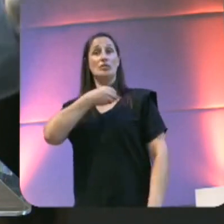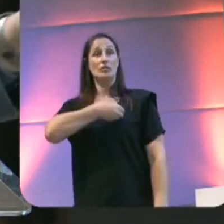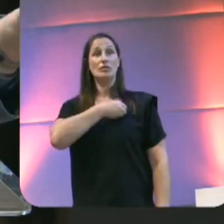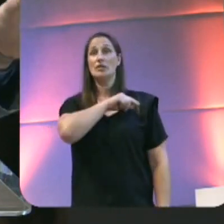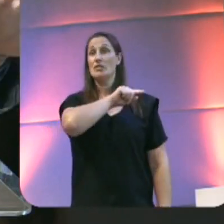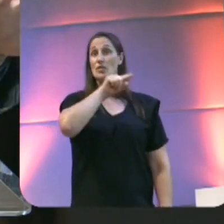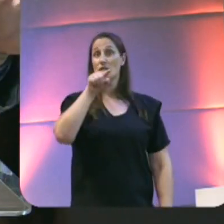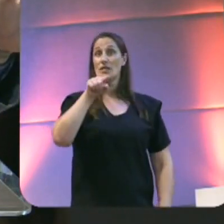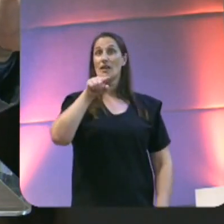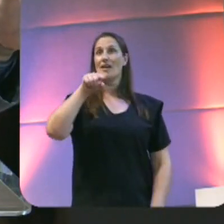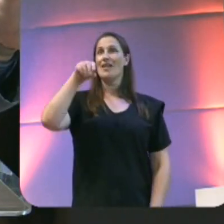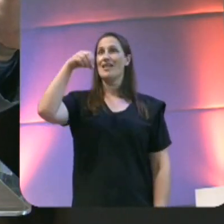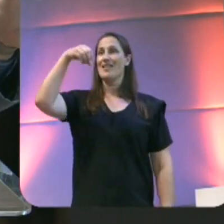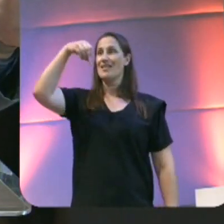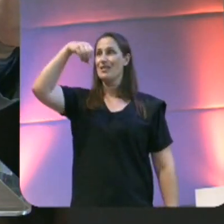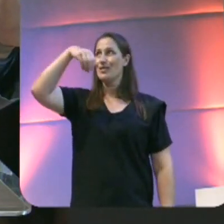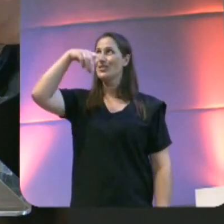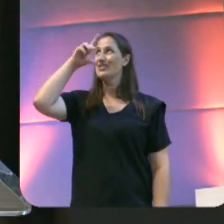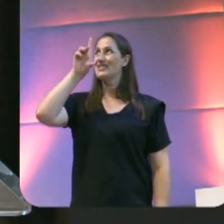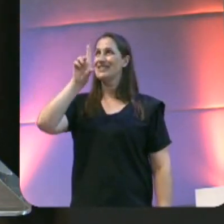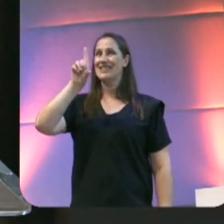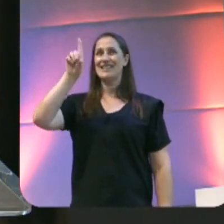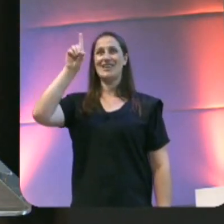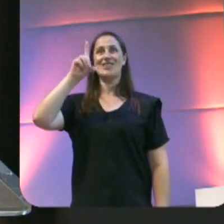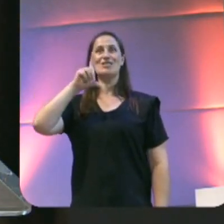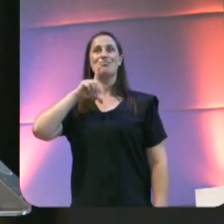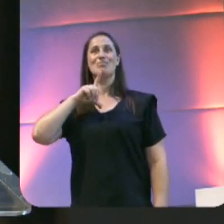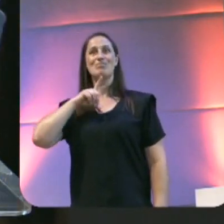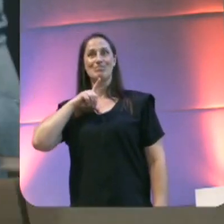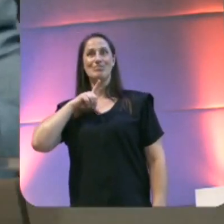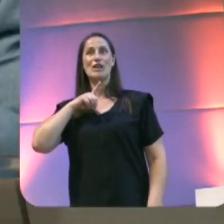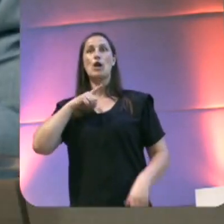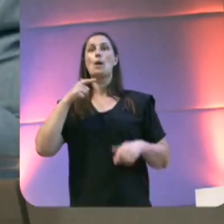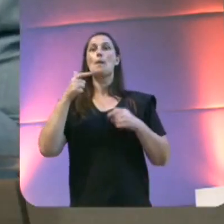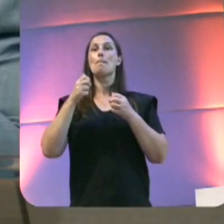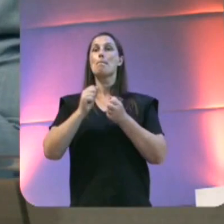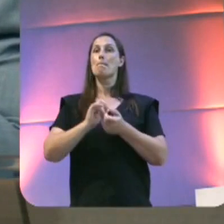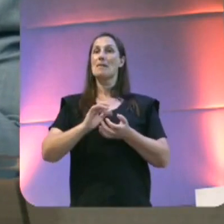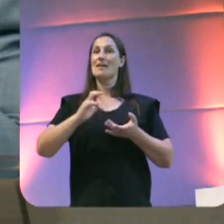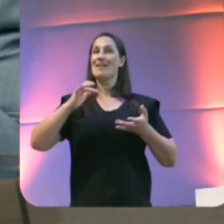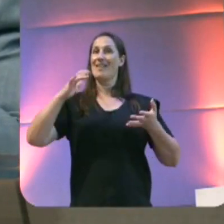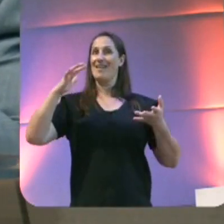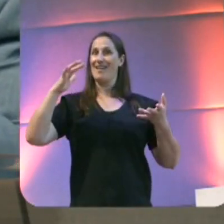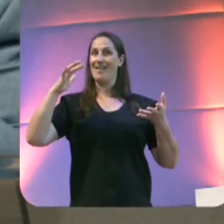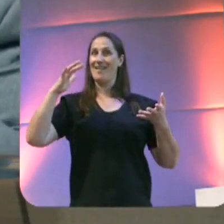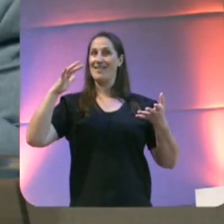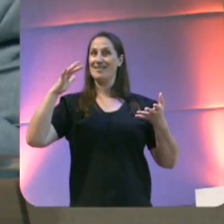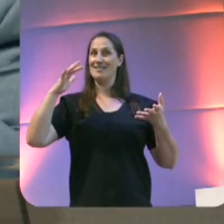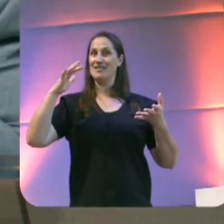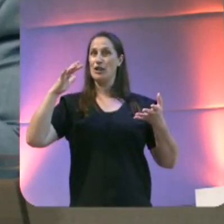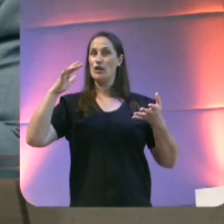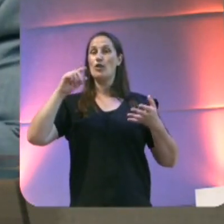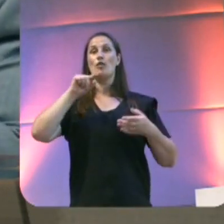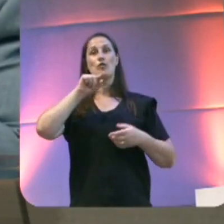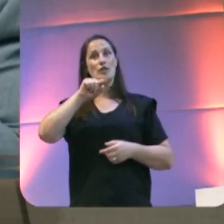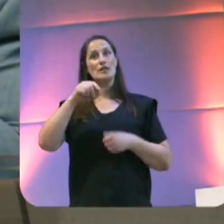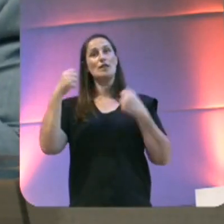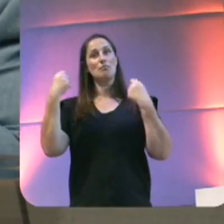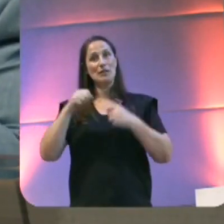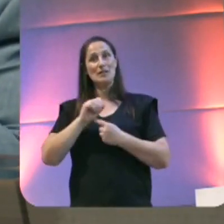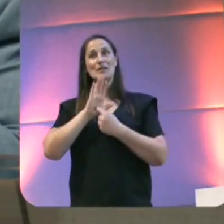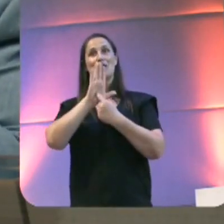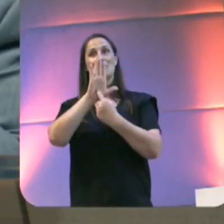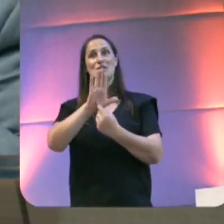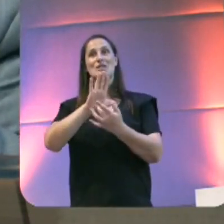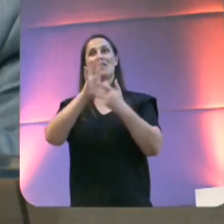que brilhar. E você foi chamado por Deus para ser a iluminação desse mundo,